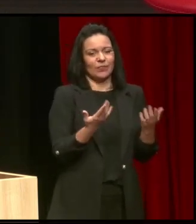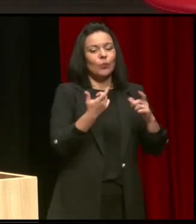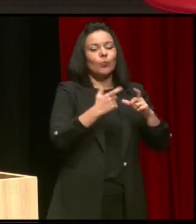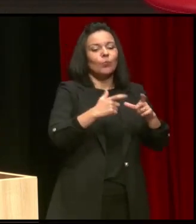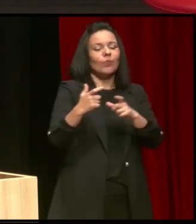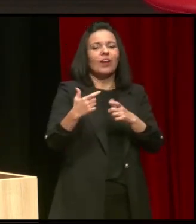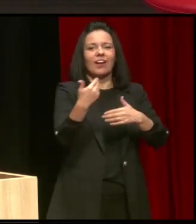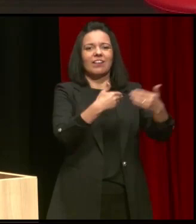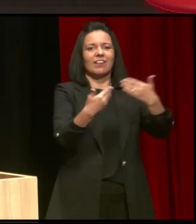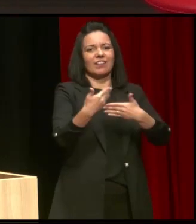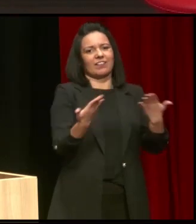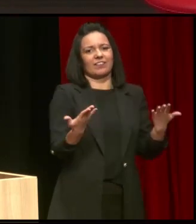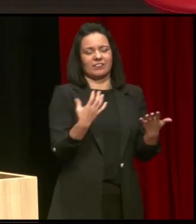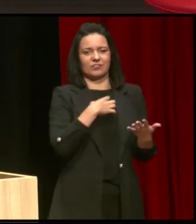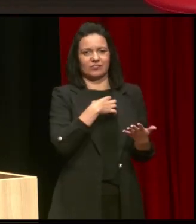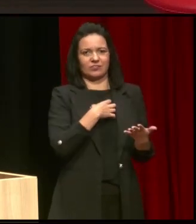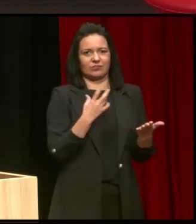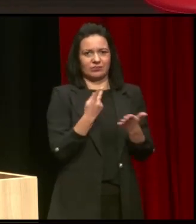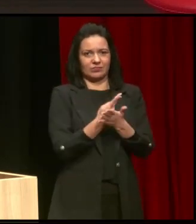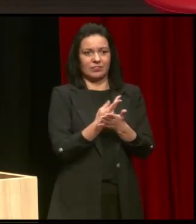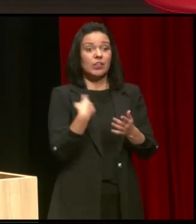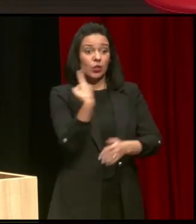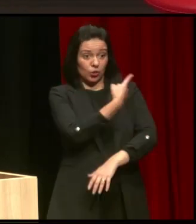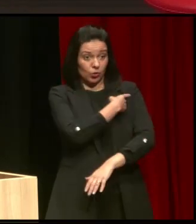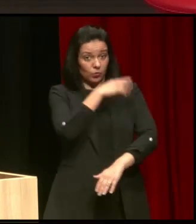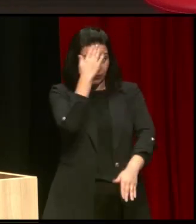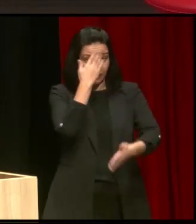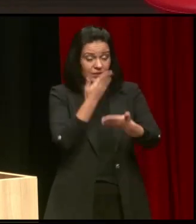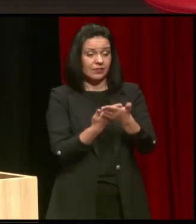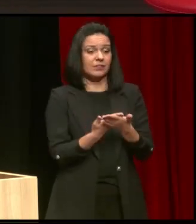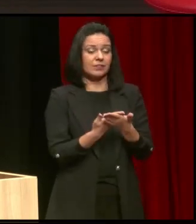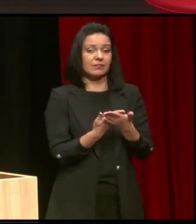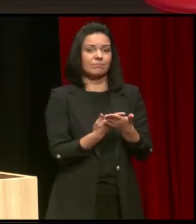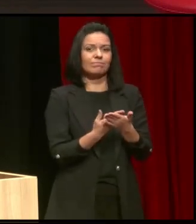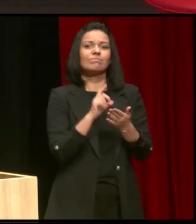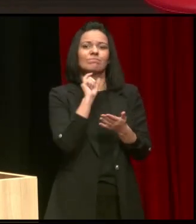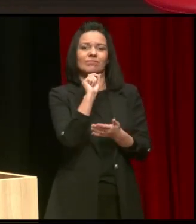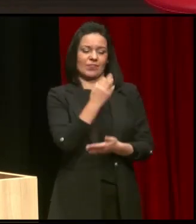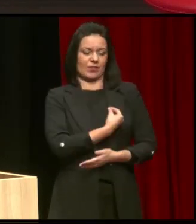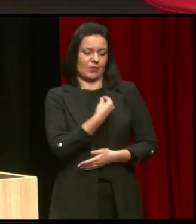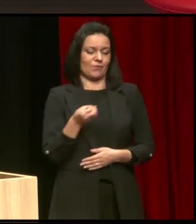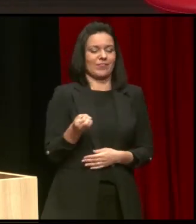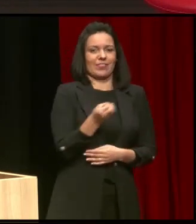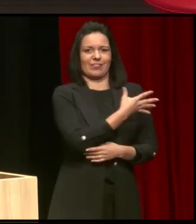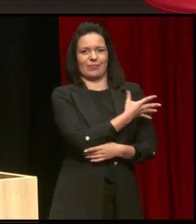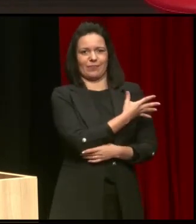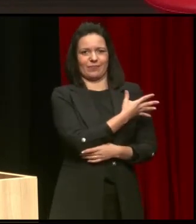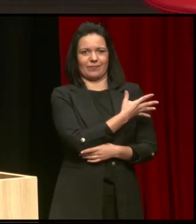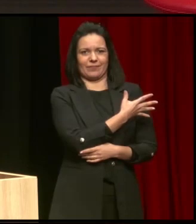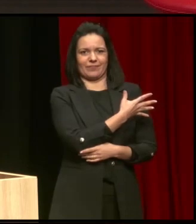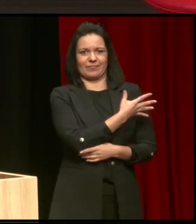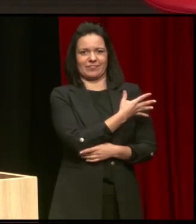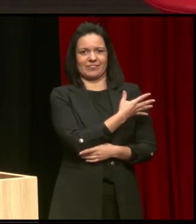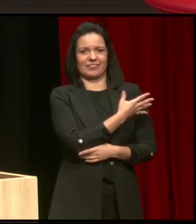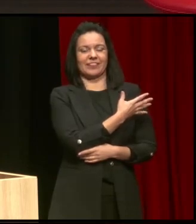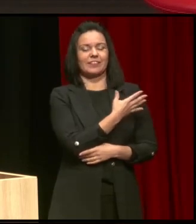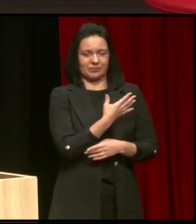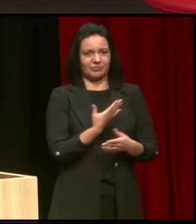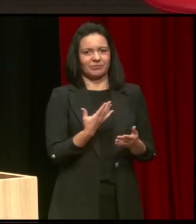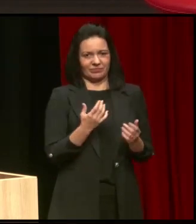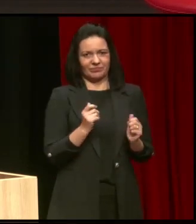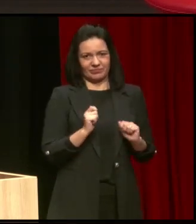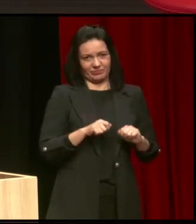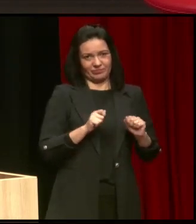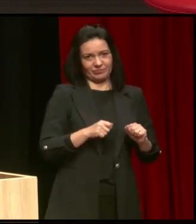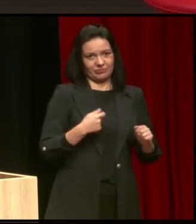Porque a ressurreição é a única mensagem que a igreja cristã tem a oferecer, que é o que vale a pena. Portanto, eu estou pregando num